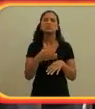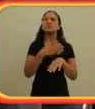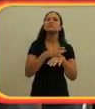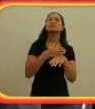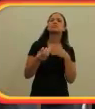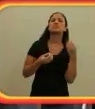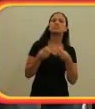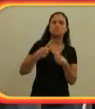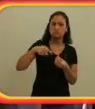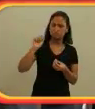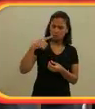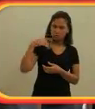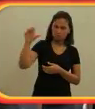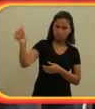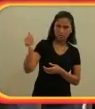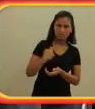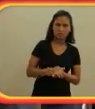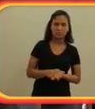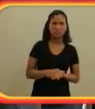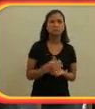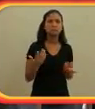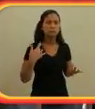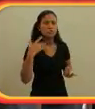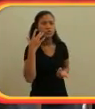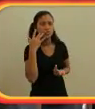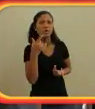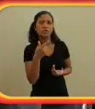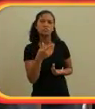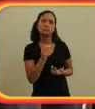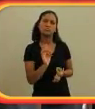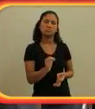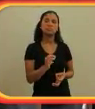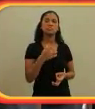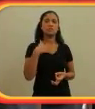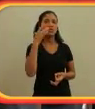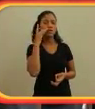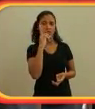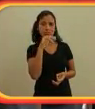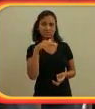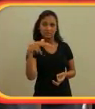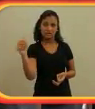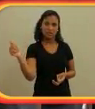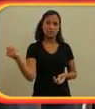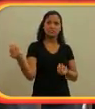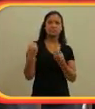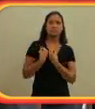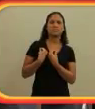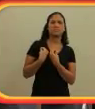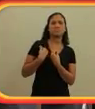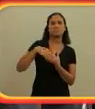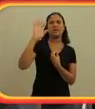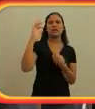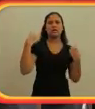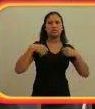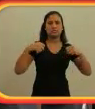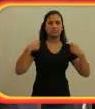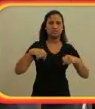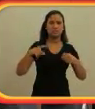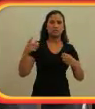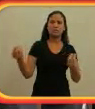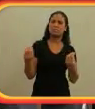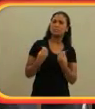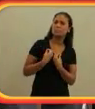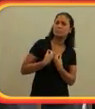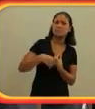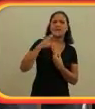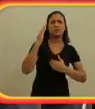exercício? É um exercício, né? A gente pode chamar. Eu acho que é muito mais. Eu acho que a Luciana, ela me dá muito mais